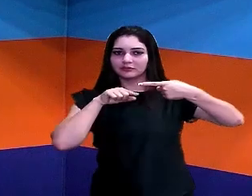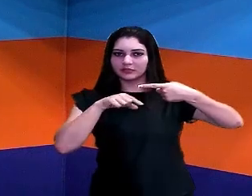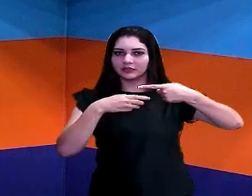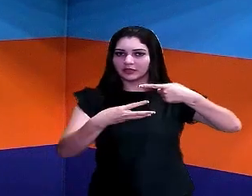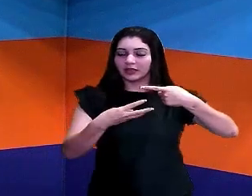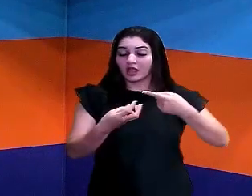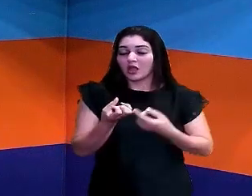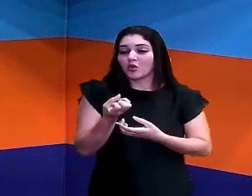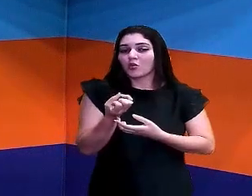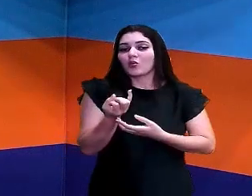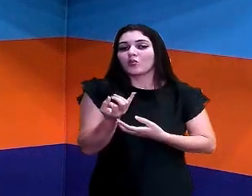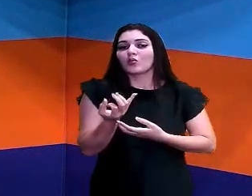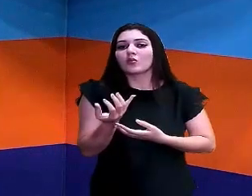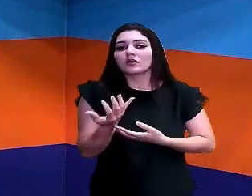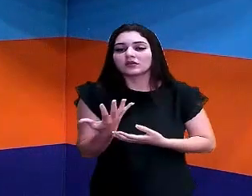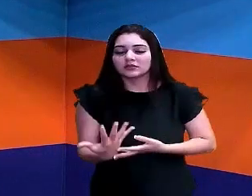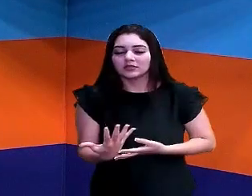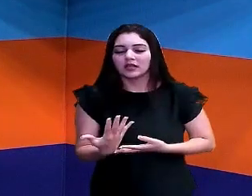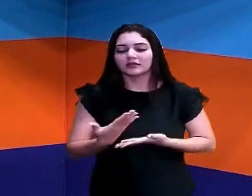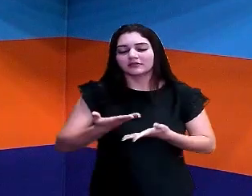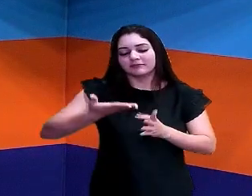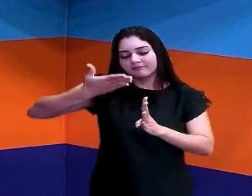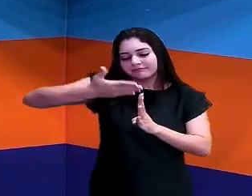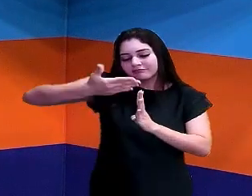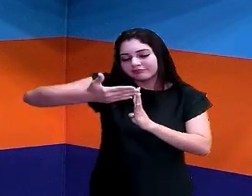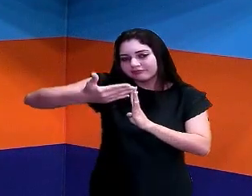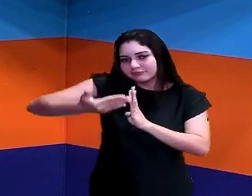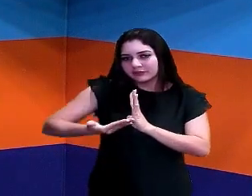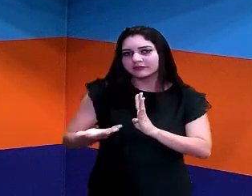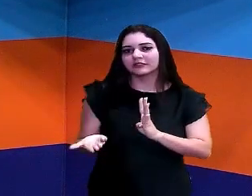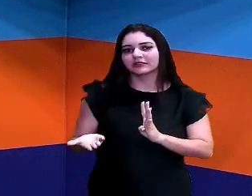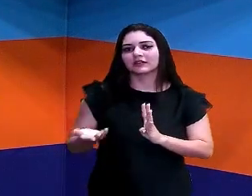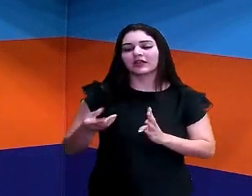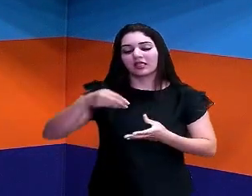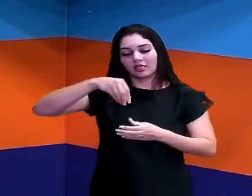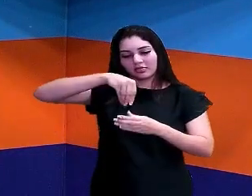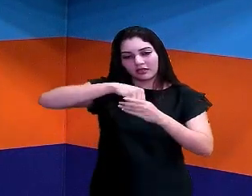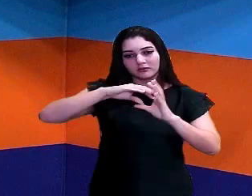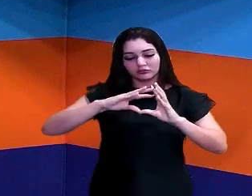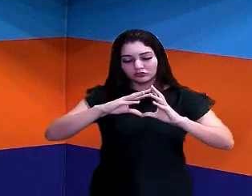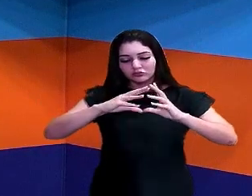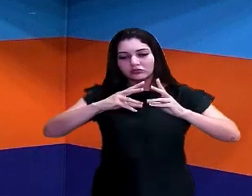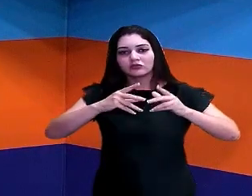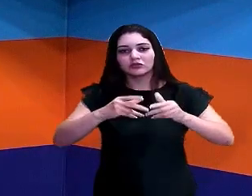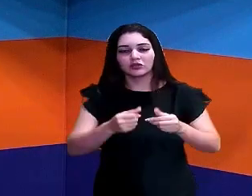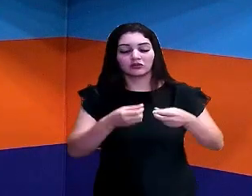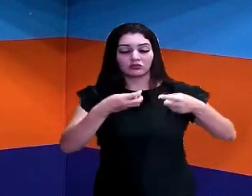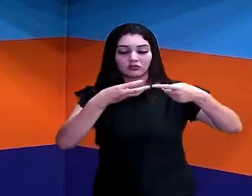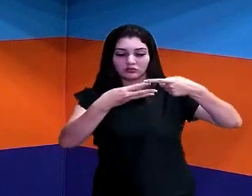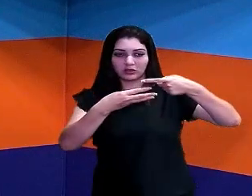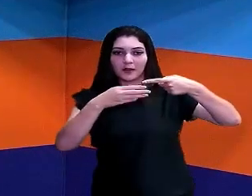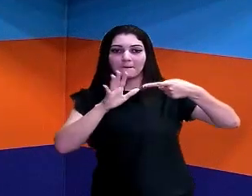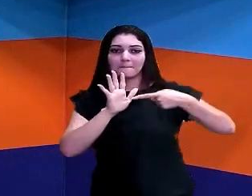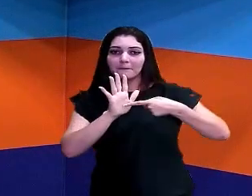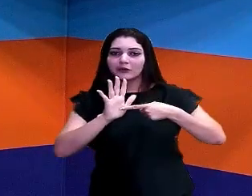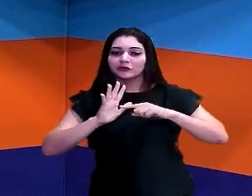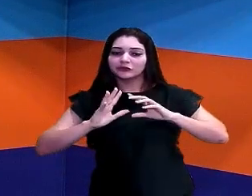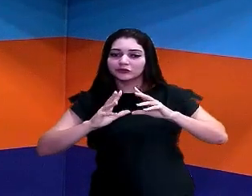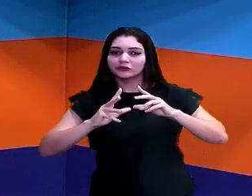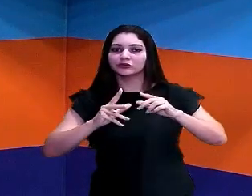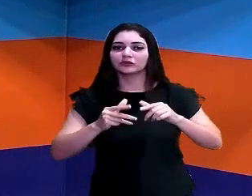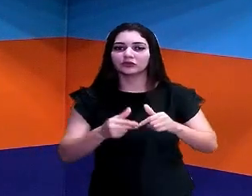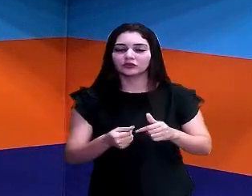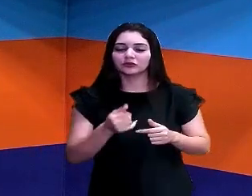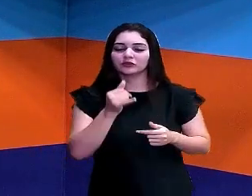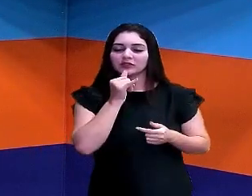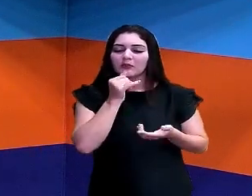a quantidade de partes que foi dividida, né? Aí dentro do todo, esse 3 indica o todo, que foi